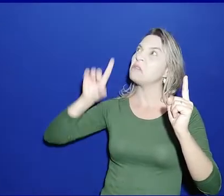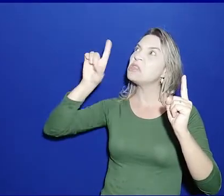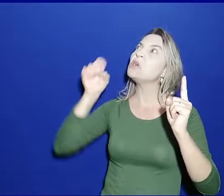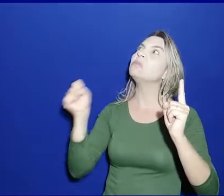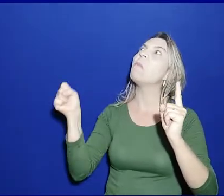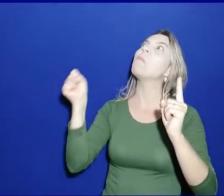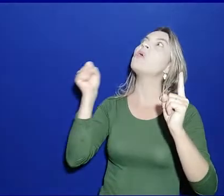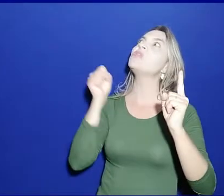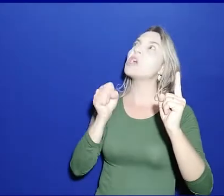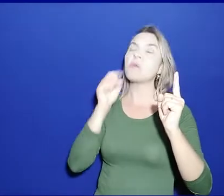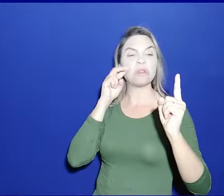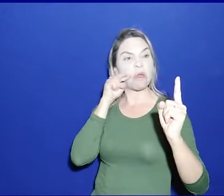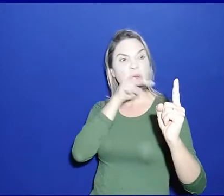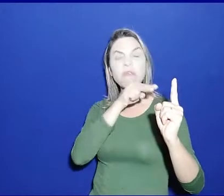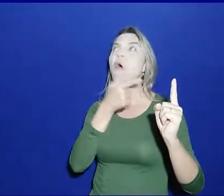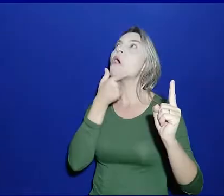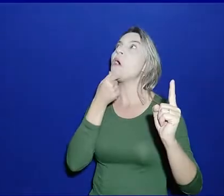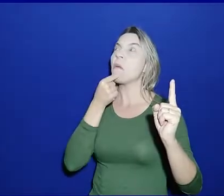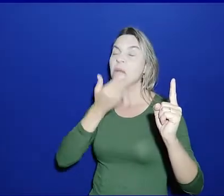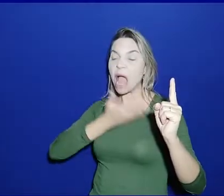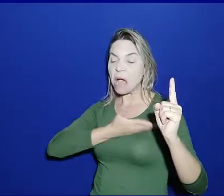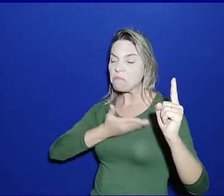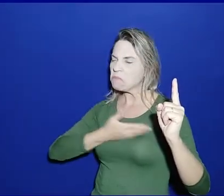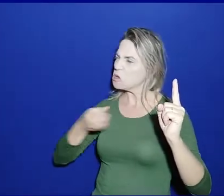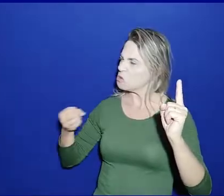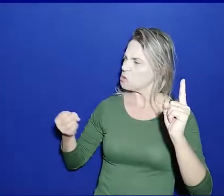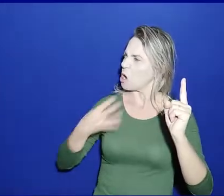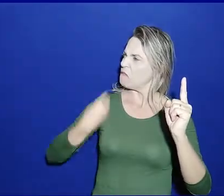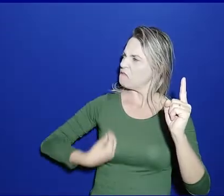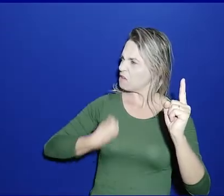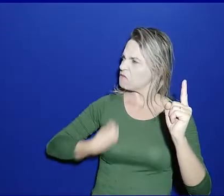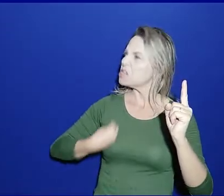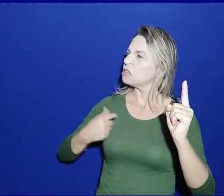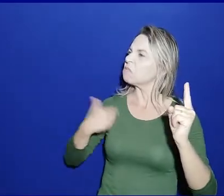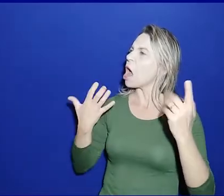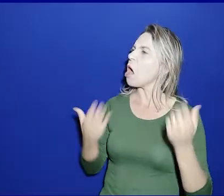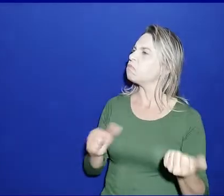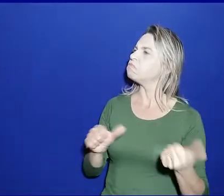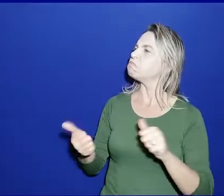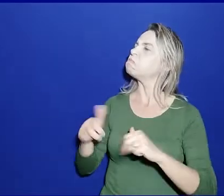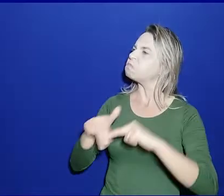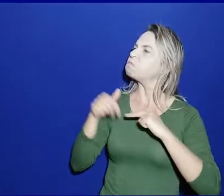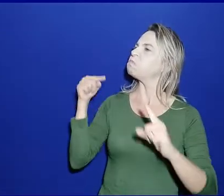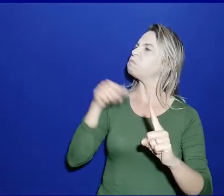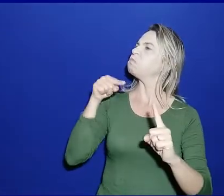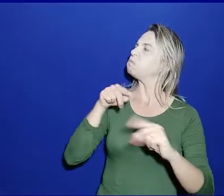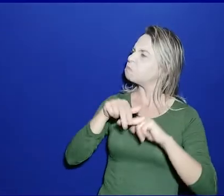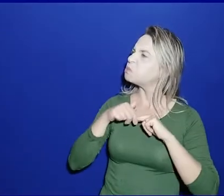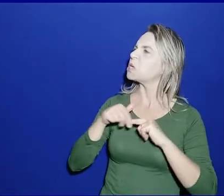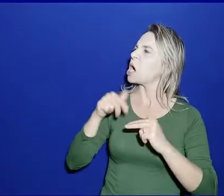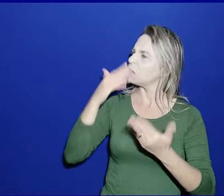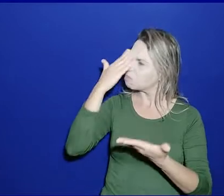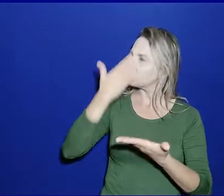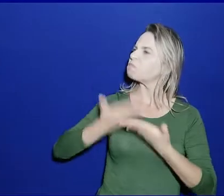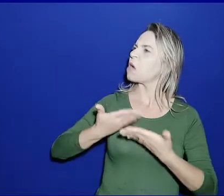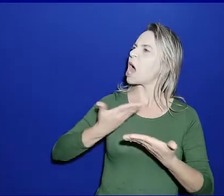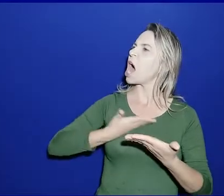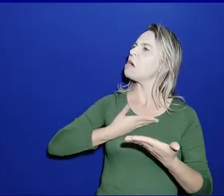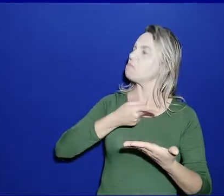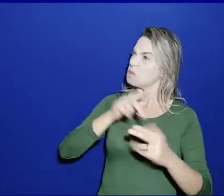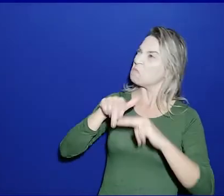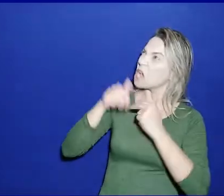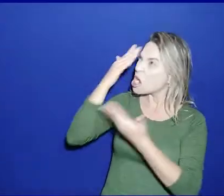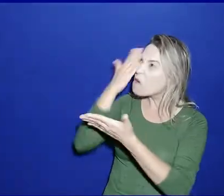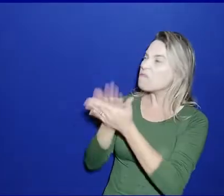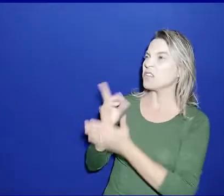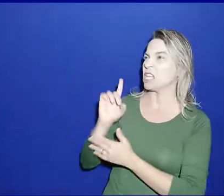transformação. Eu tenho visto nele uma nova criatura, não é mais a mesma pessoa e eu quero isso para mim. Por isso eu creio em Cristo e